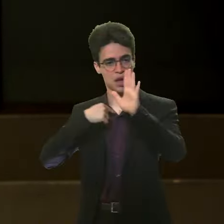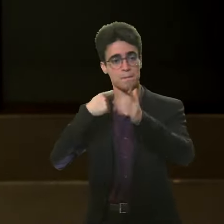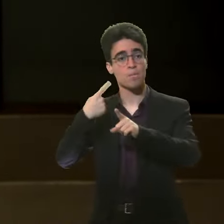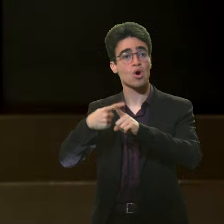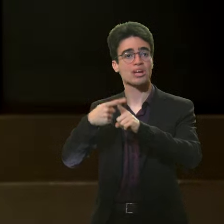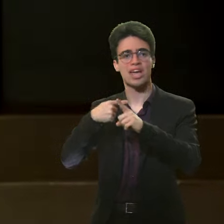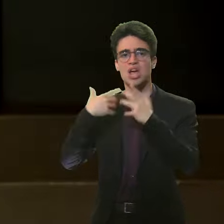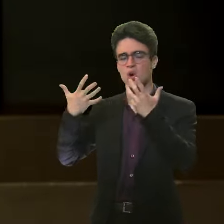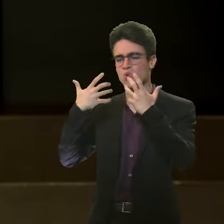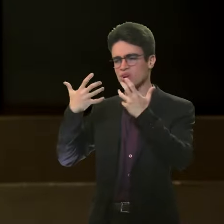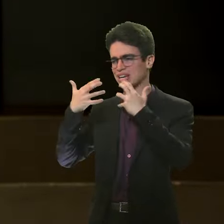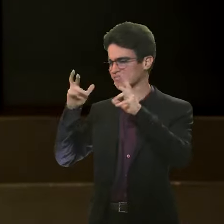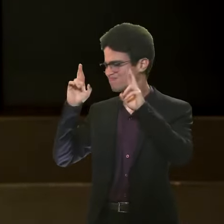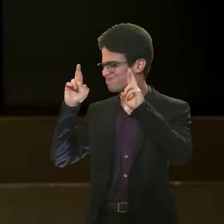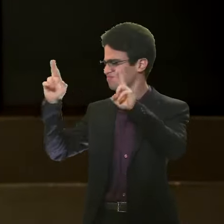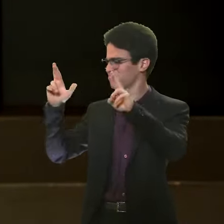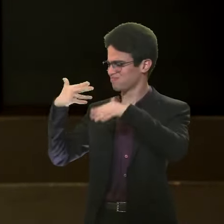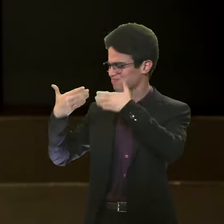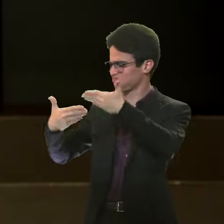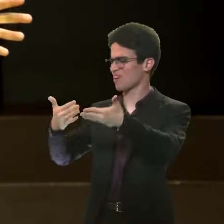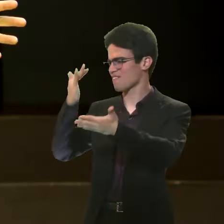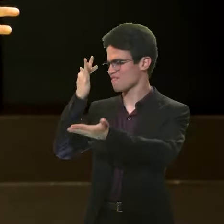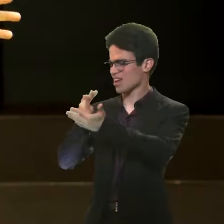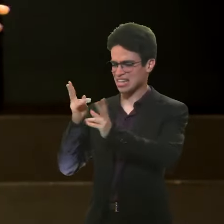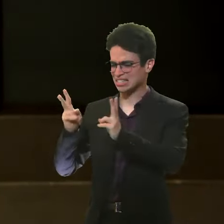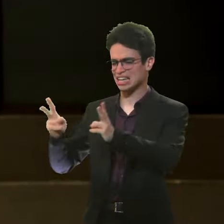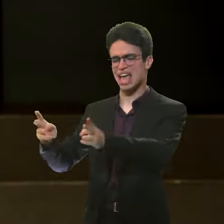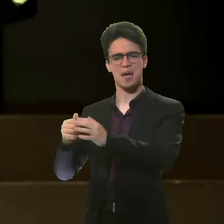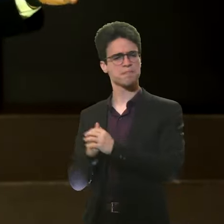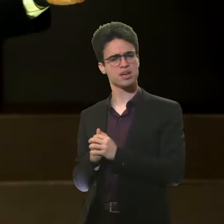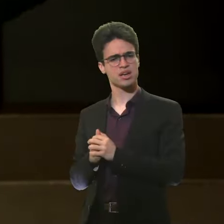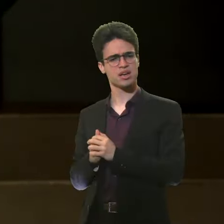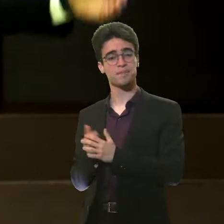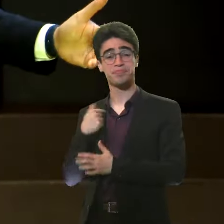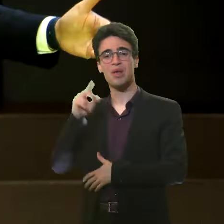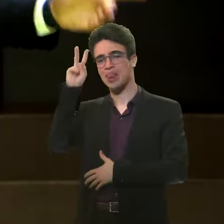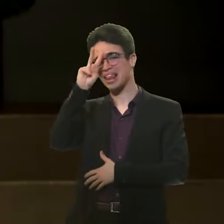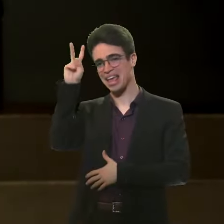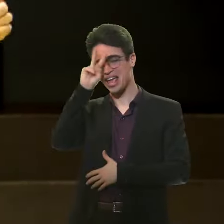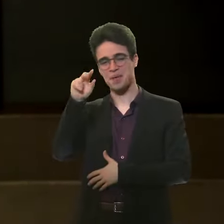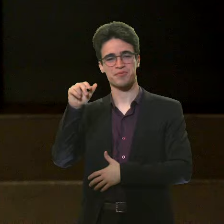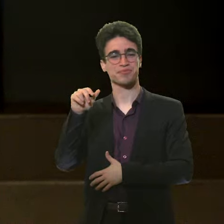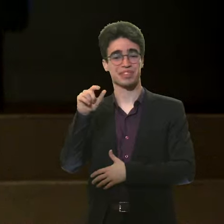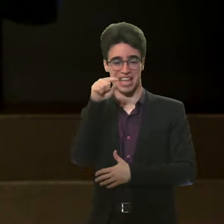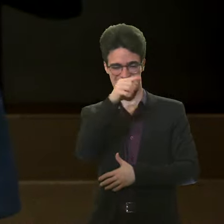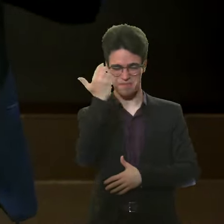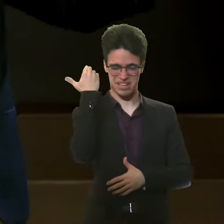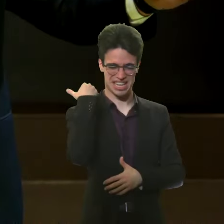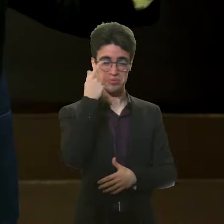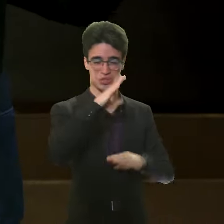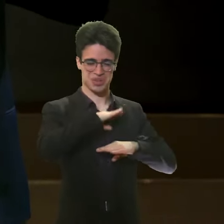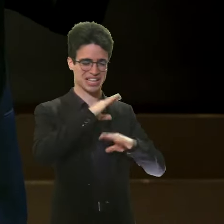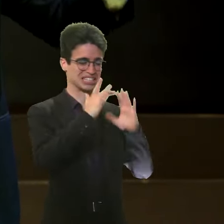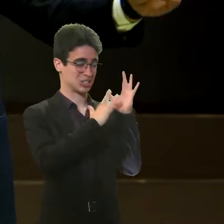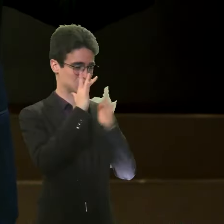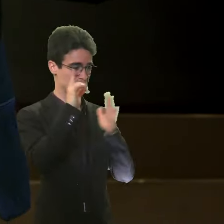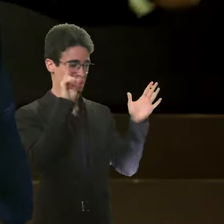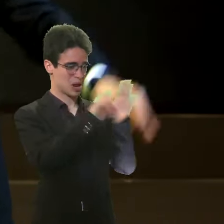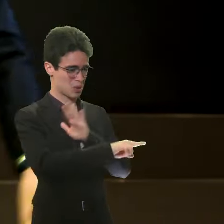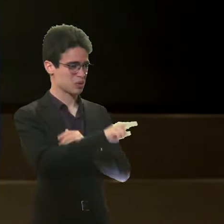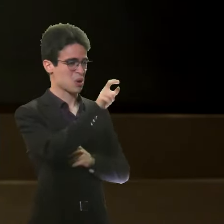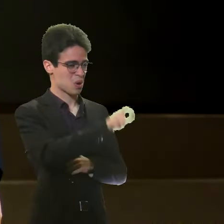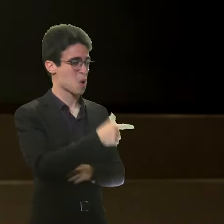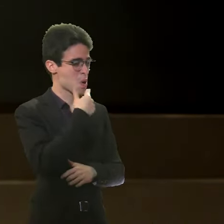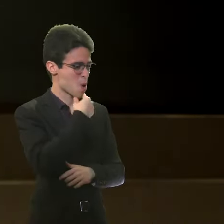É alguém que quer continuar crendo. Eu gosto muito de quando Jesus pergunta para o homem: você crê? Você tem fé? E o homem responde assim: eu creio, mas me ajuda na